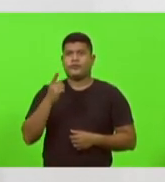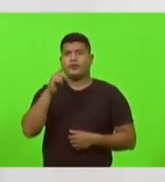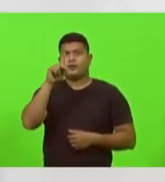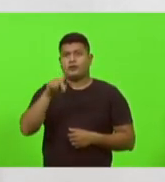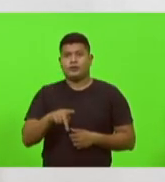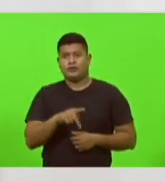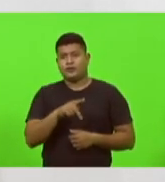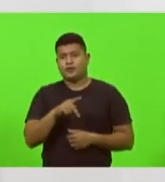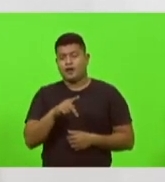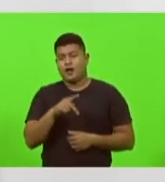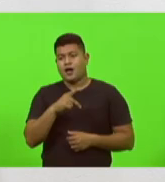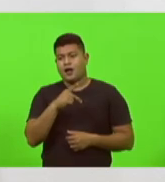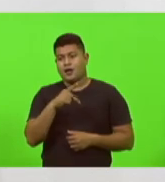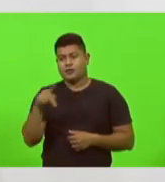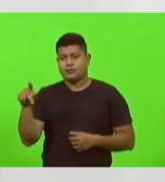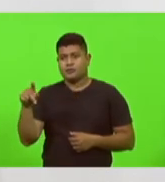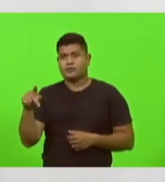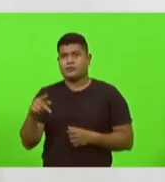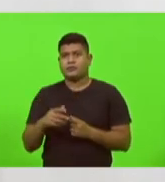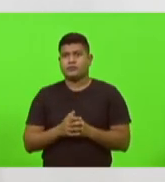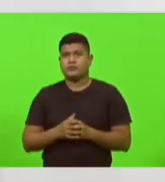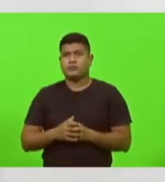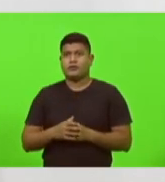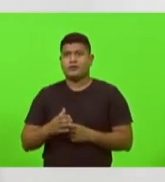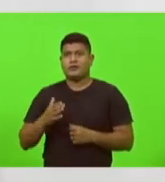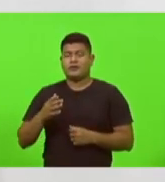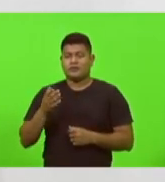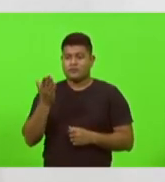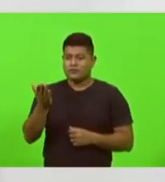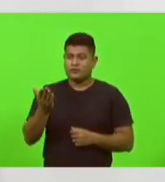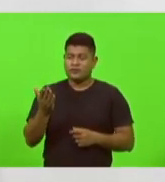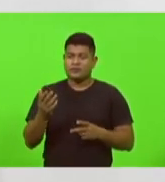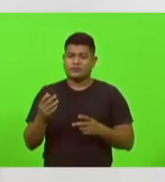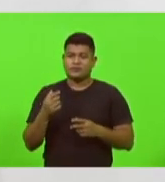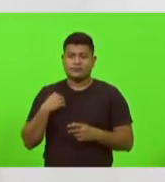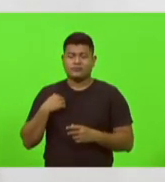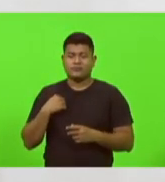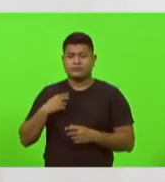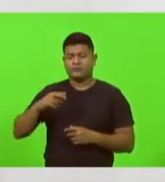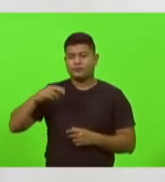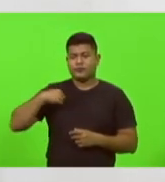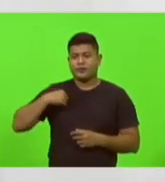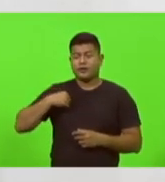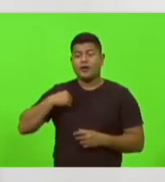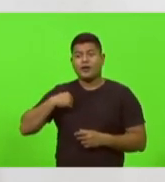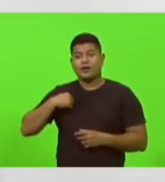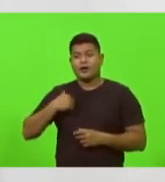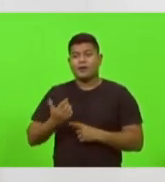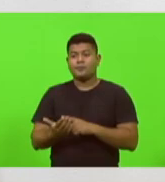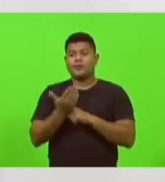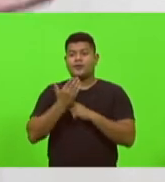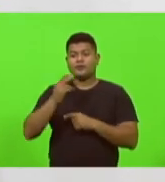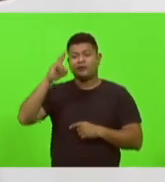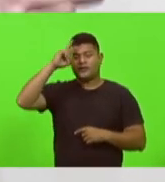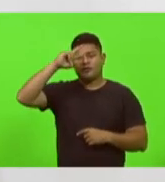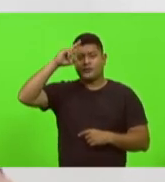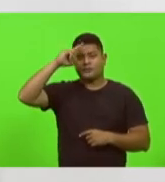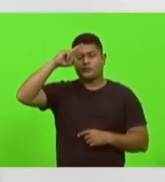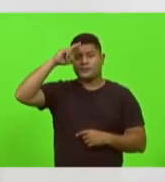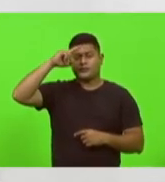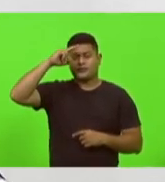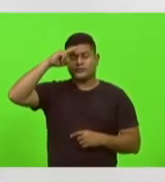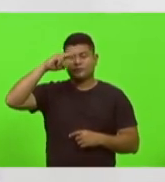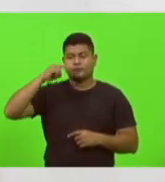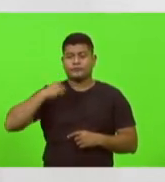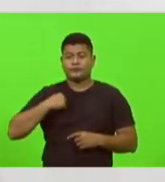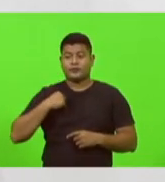fez a minha memória voltar um pouco e me lembra aqui,